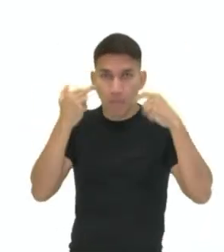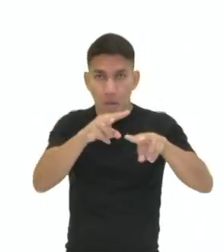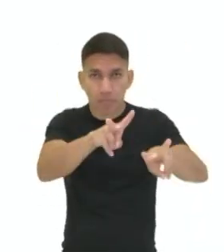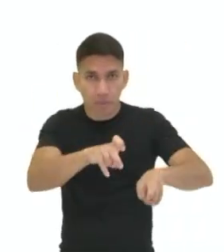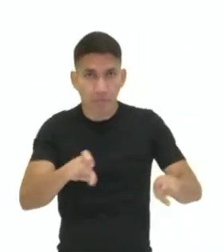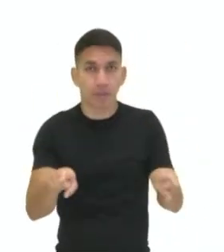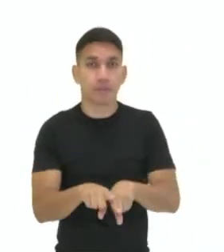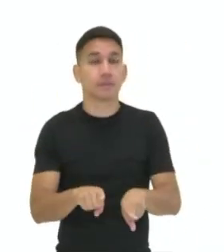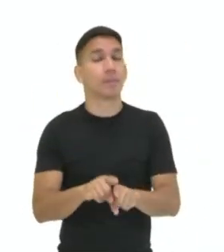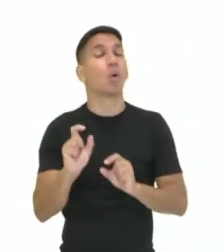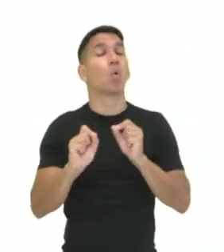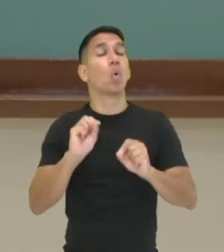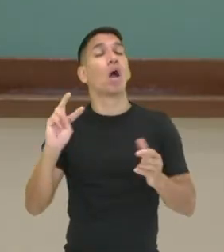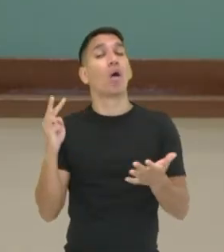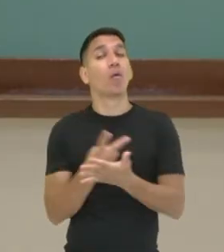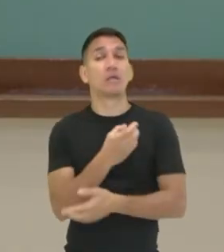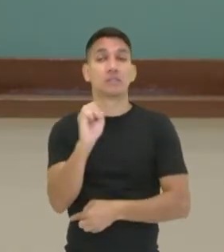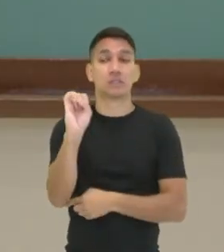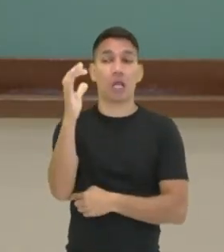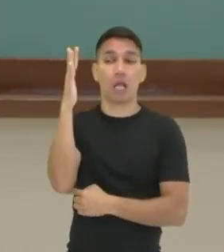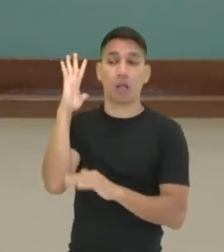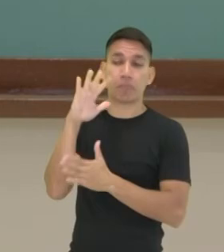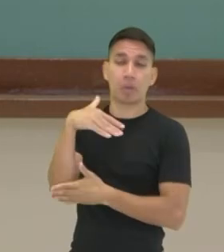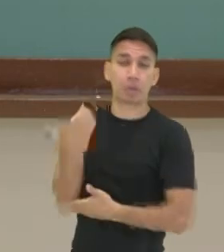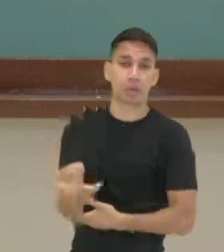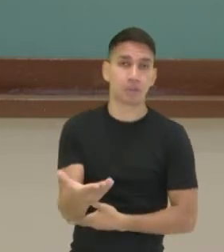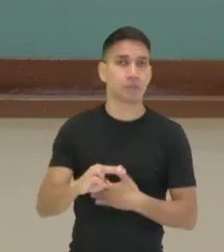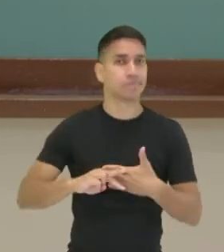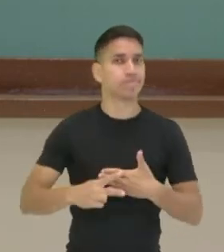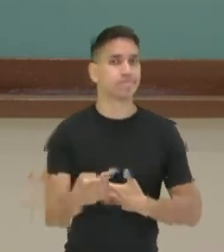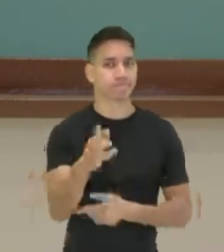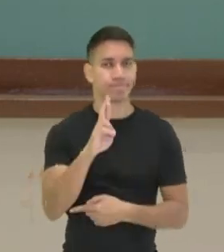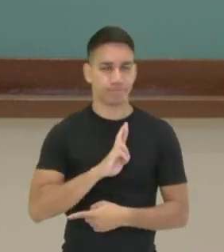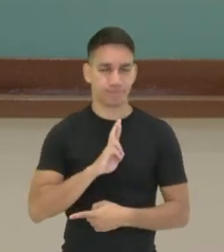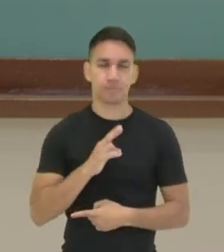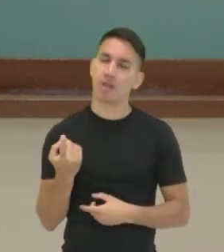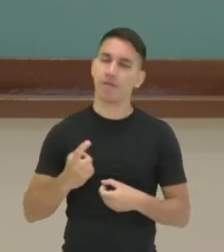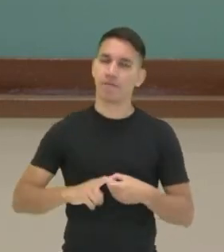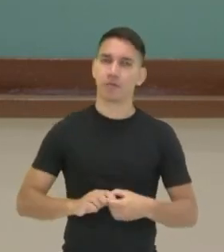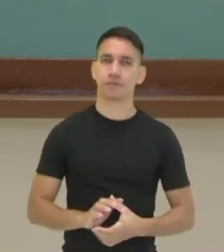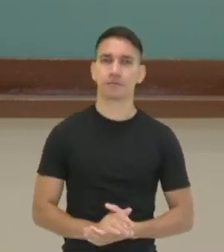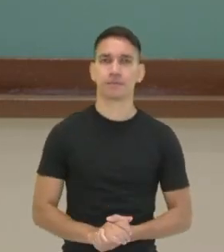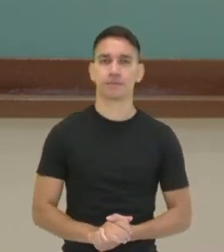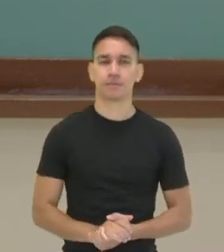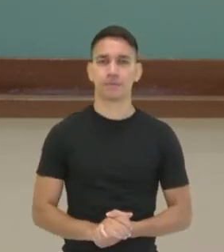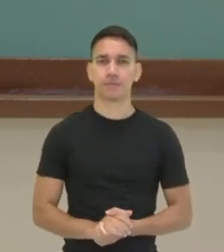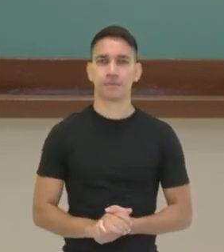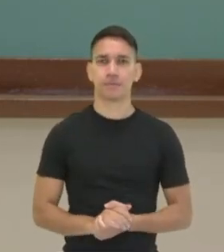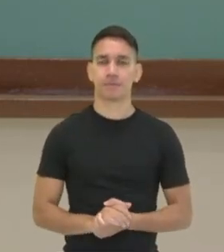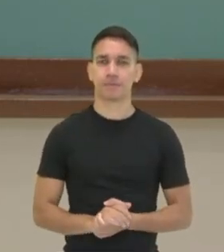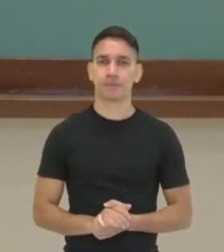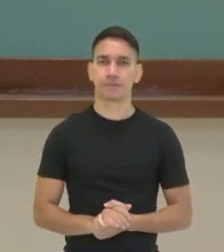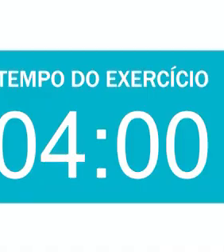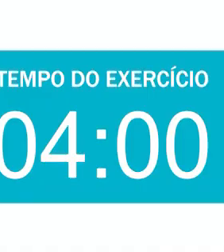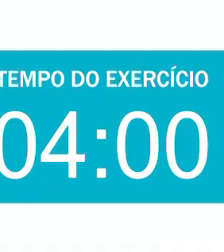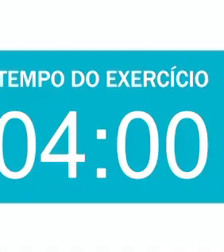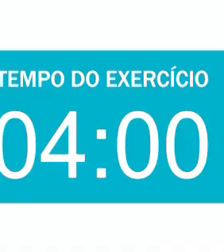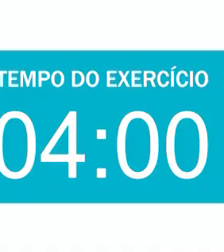fim, qual o impacto esperado? Responde aí, a gente já retorna para ver o que você fez aí.